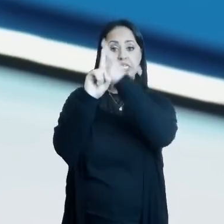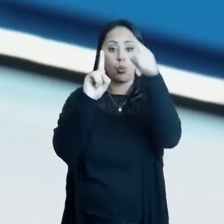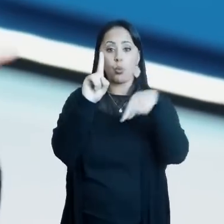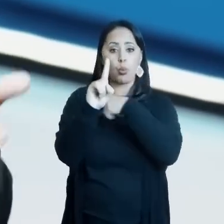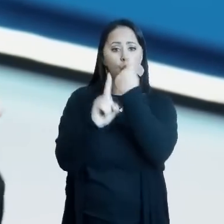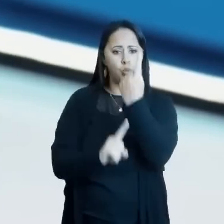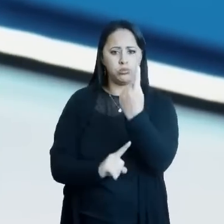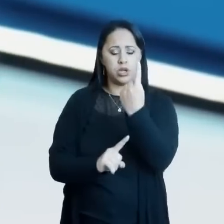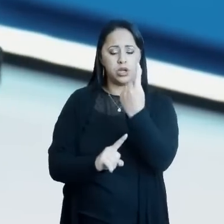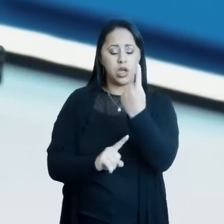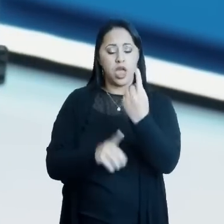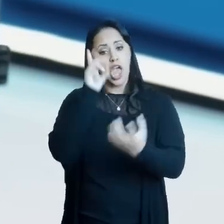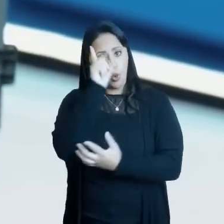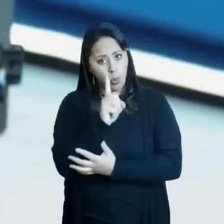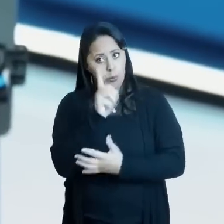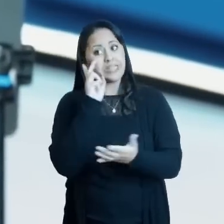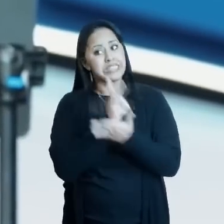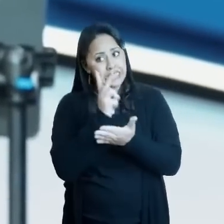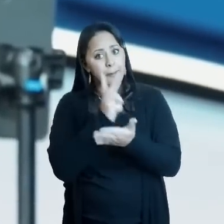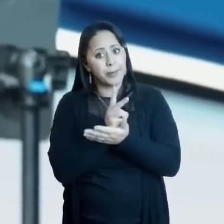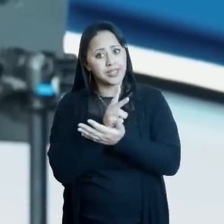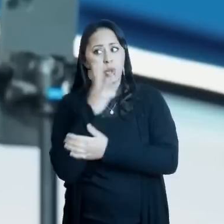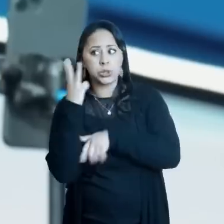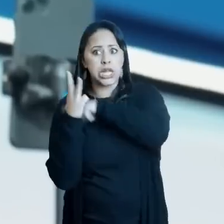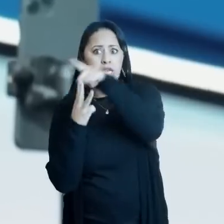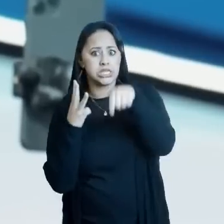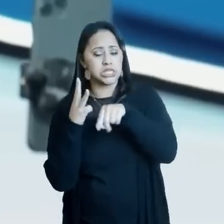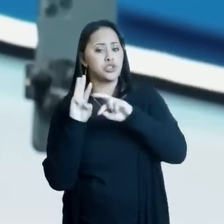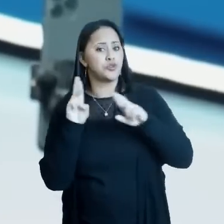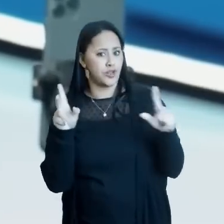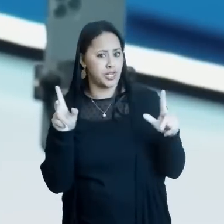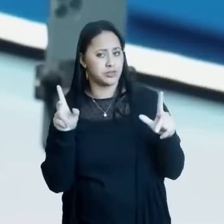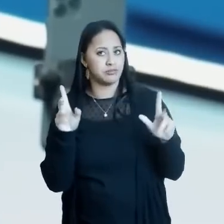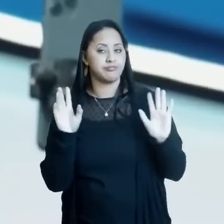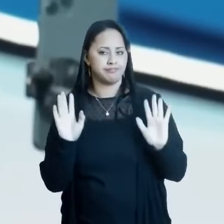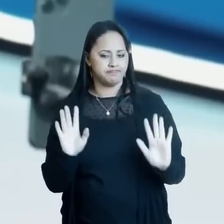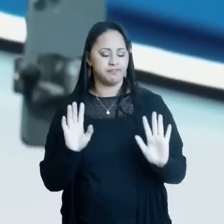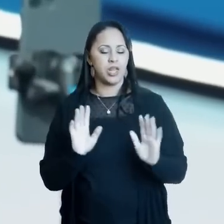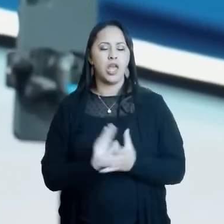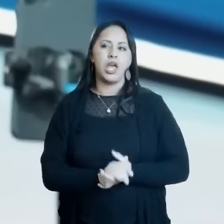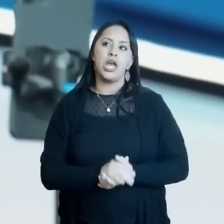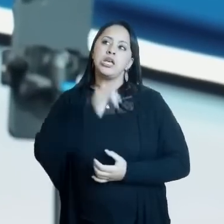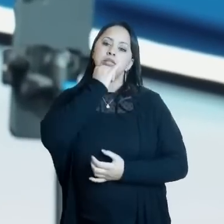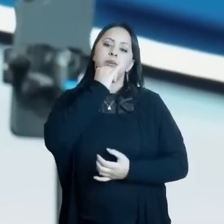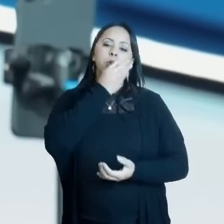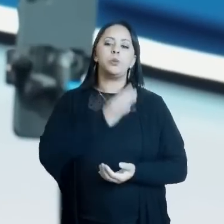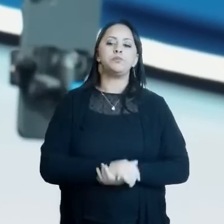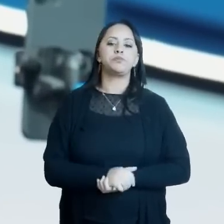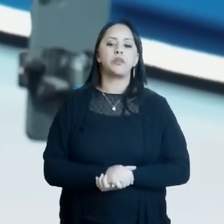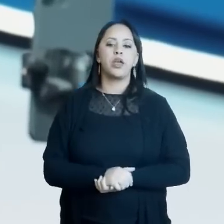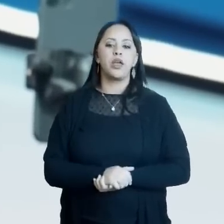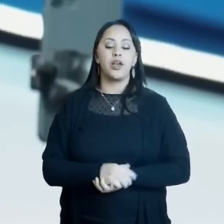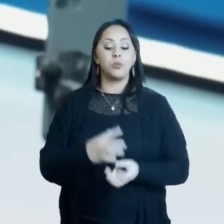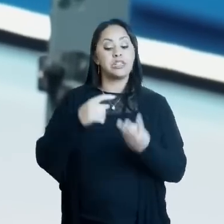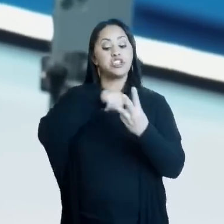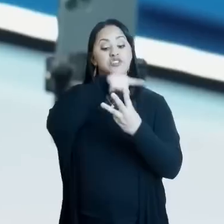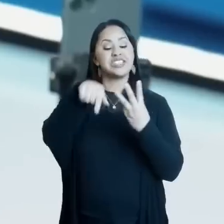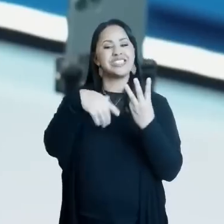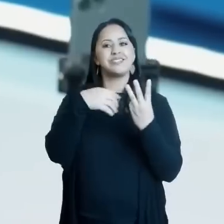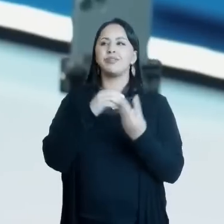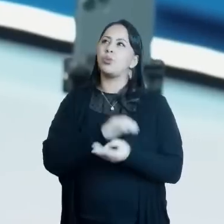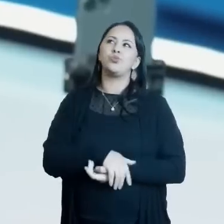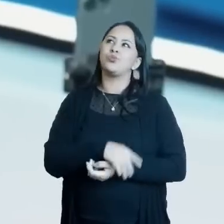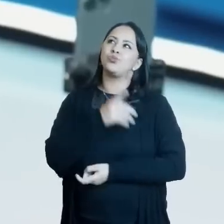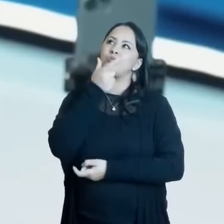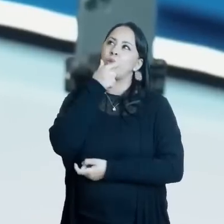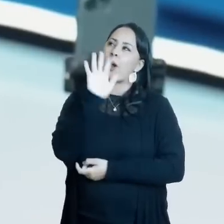como que eles são um e ao mesmo tempo eles são três? Ele é um e ele tem, é como se ele tivesse três maneiras, não posso